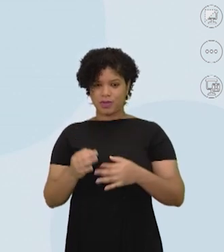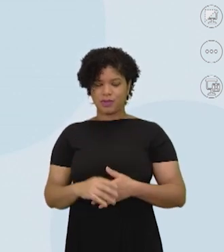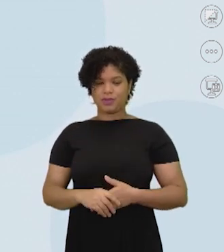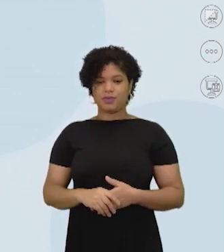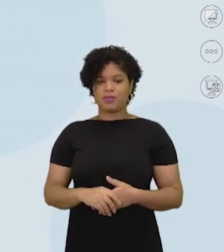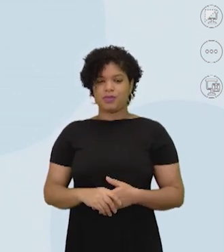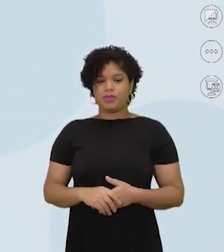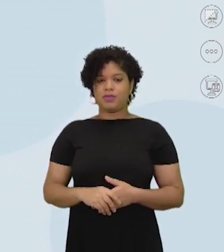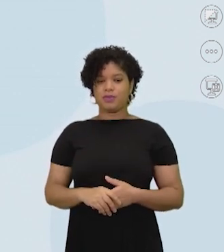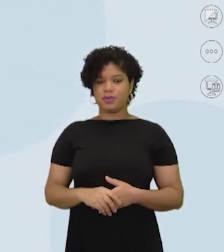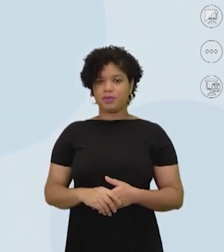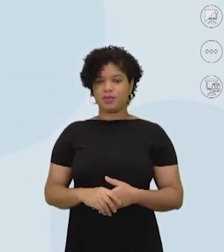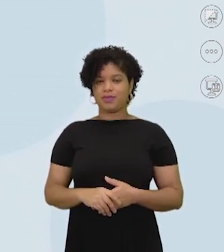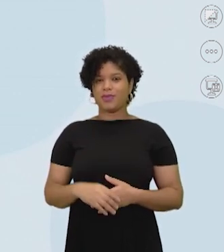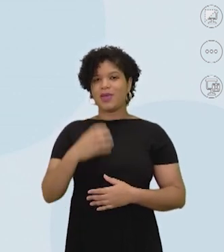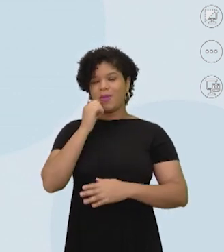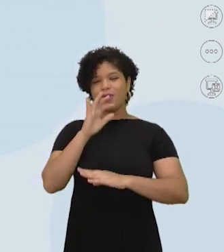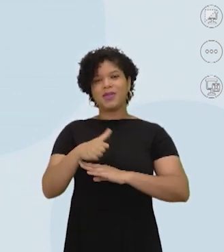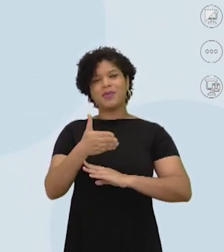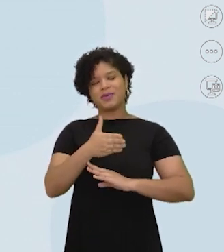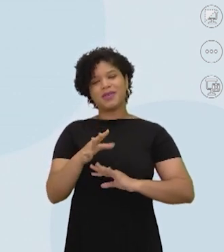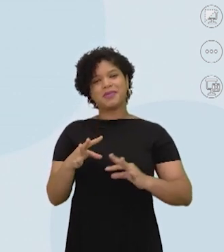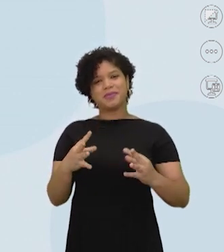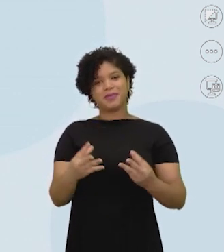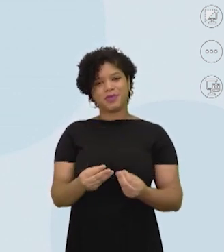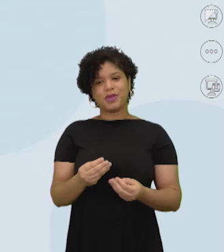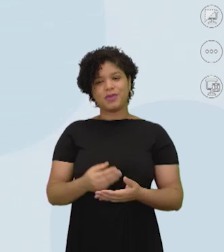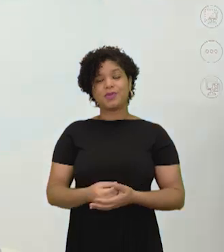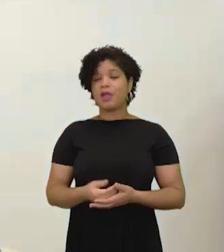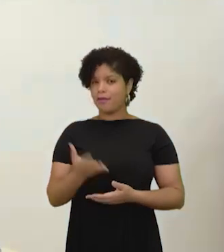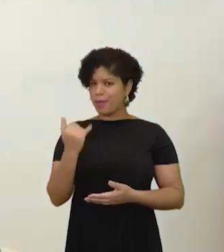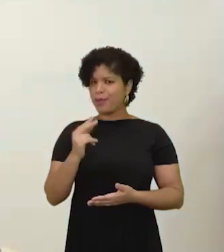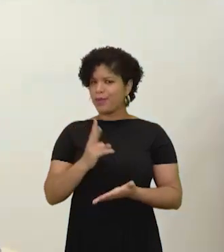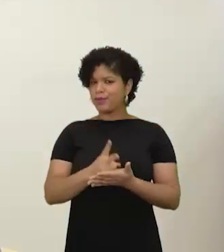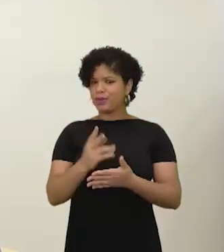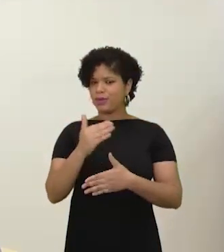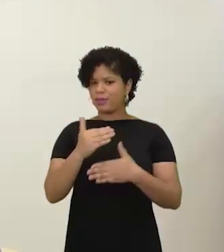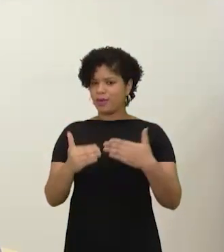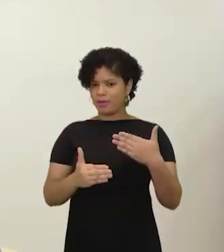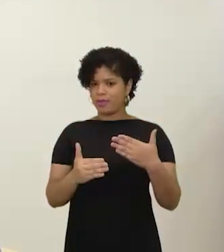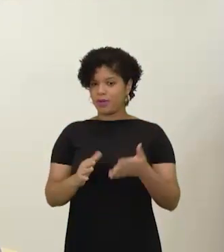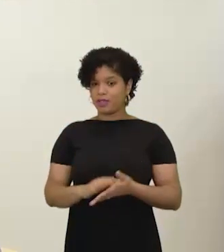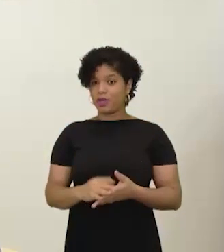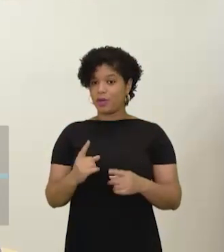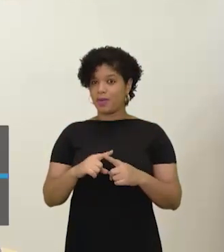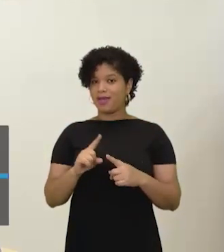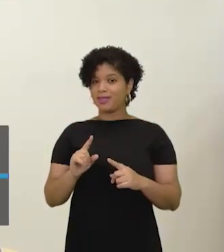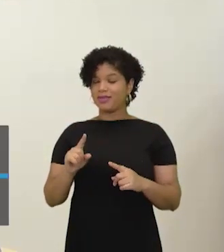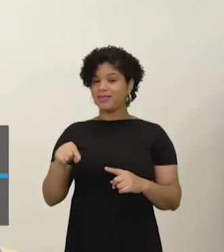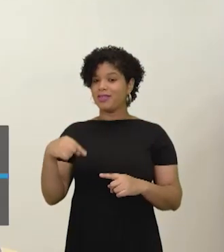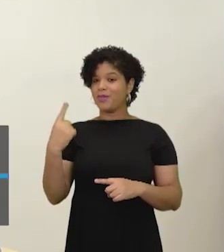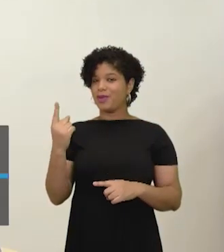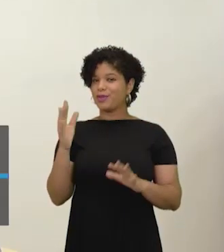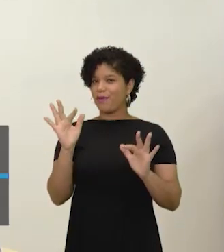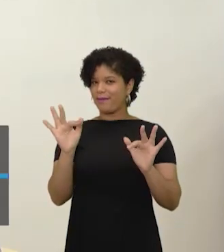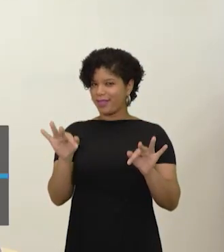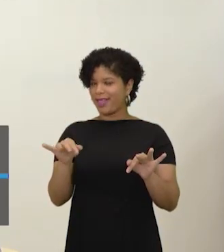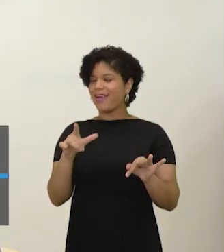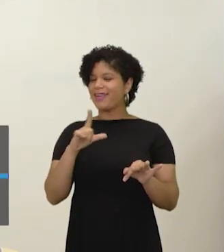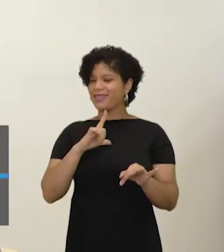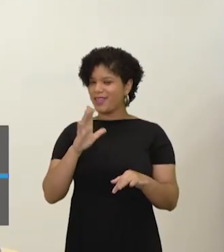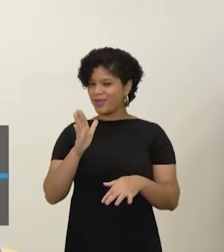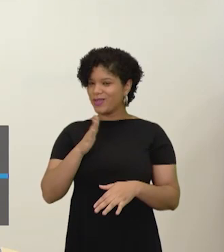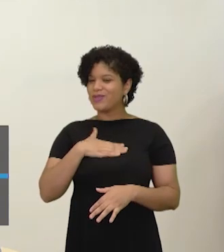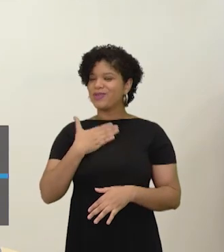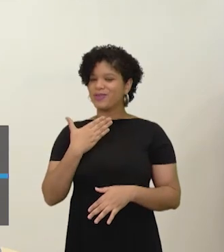está bem? Então, boa tarde a todos os professores. Então, vamos continuar aqui pra gente, porque assim, no final da aula ainda tem uma surpresinha para